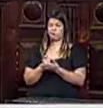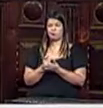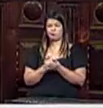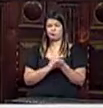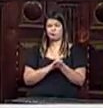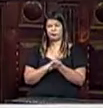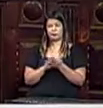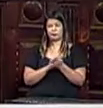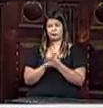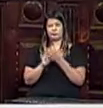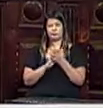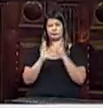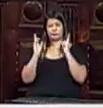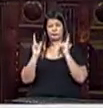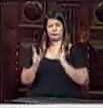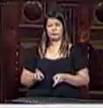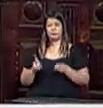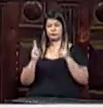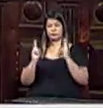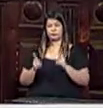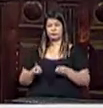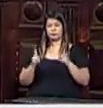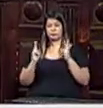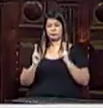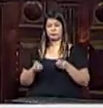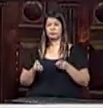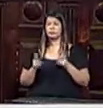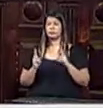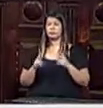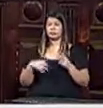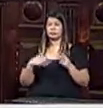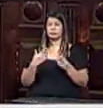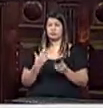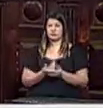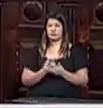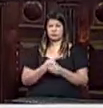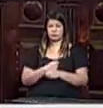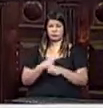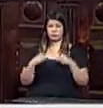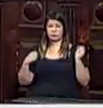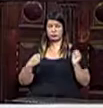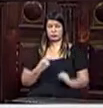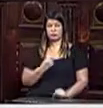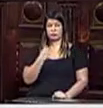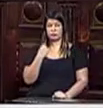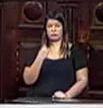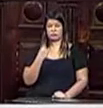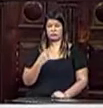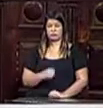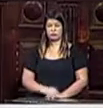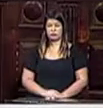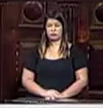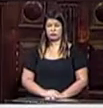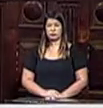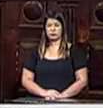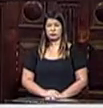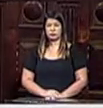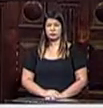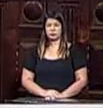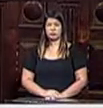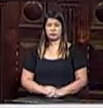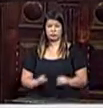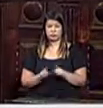continuou a existir de forma intensa e